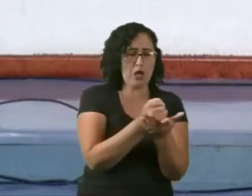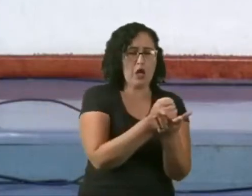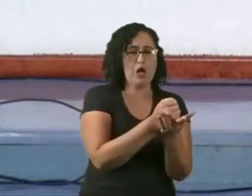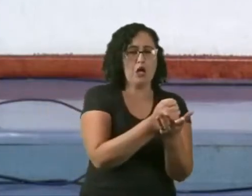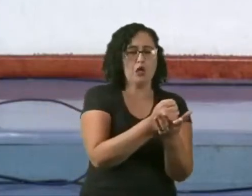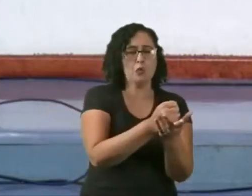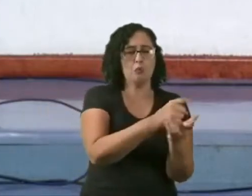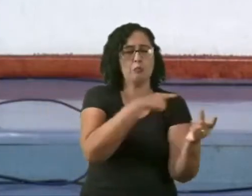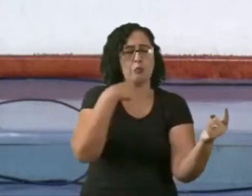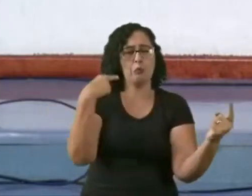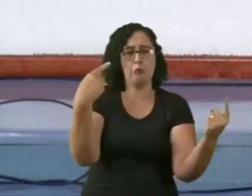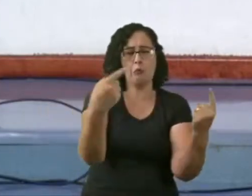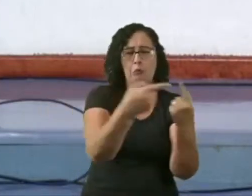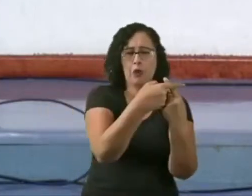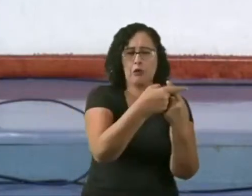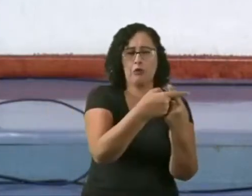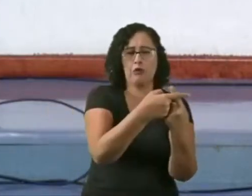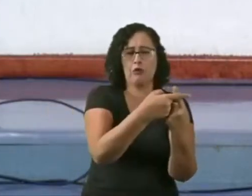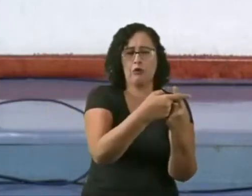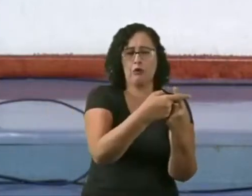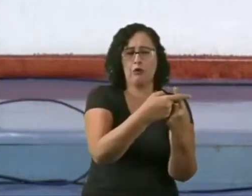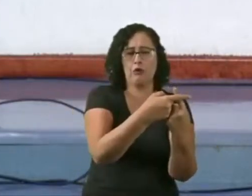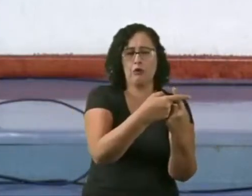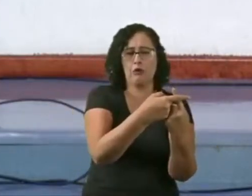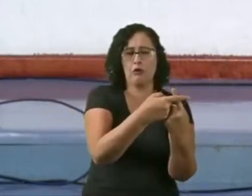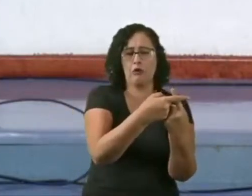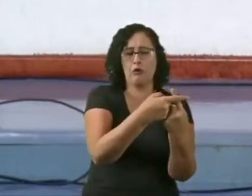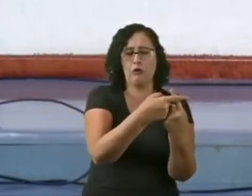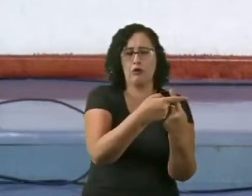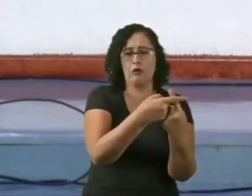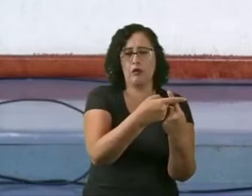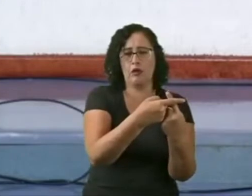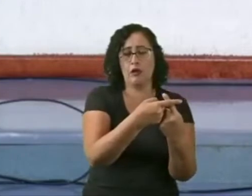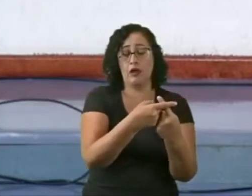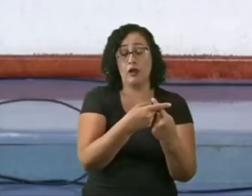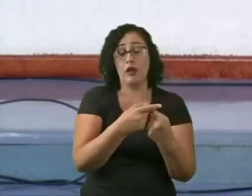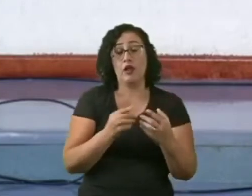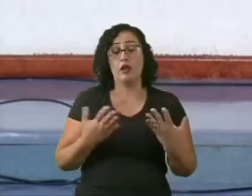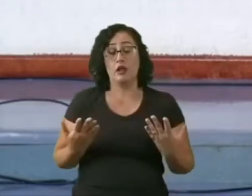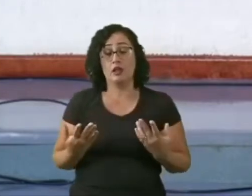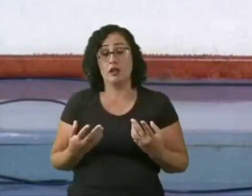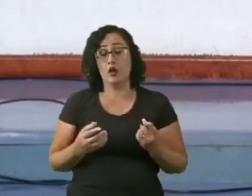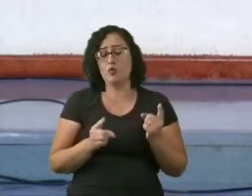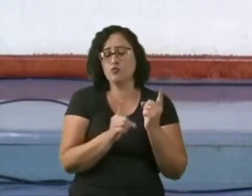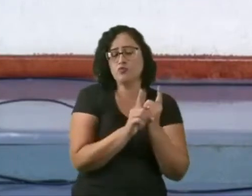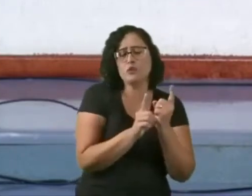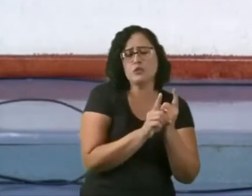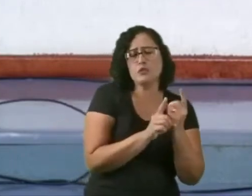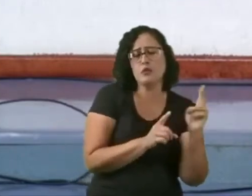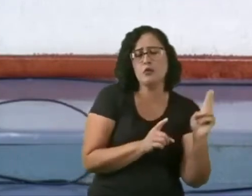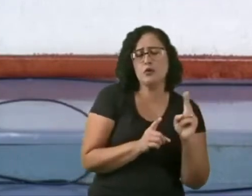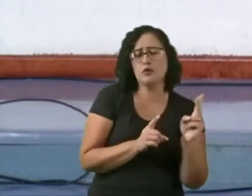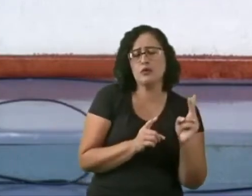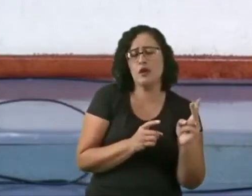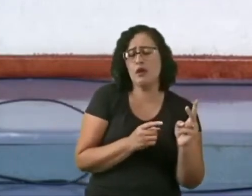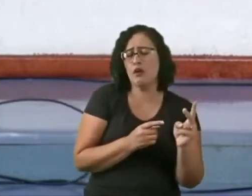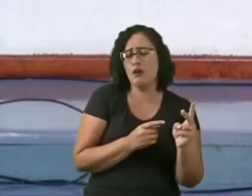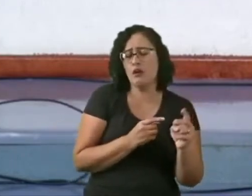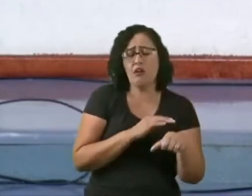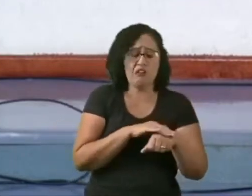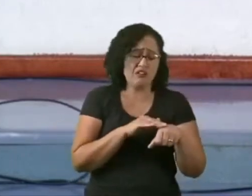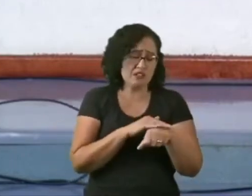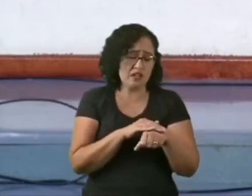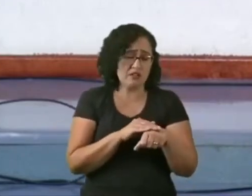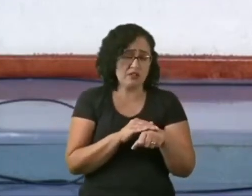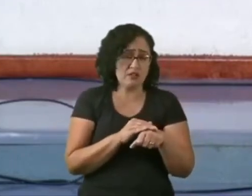nós esperávamos, no versículo 21, que era ele que iria trazer redenção. Nós